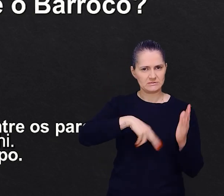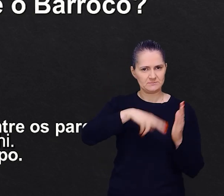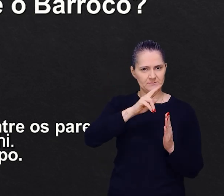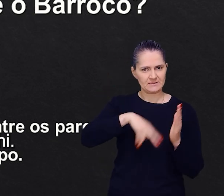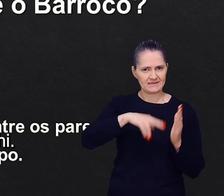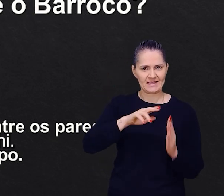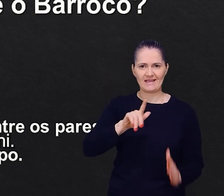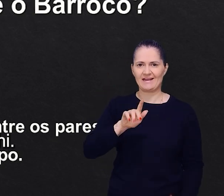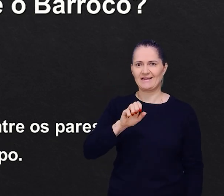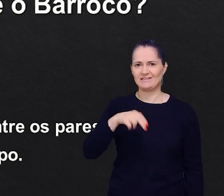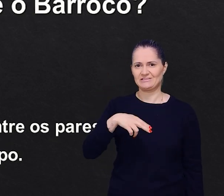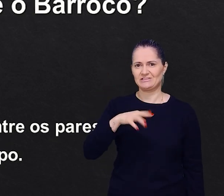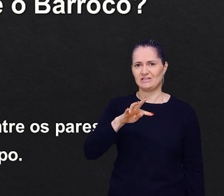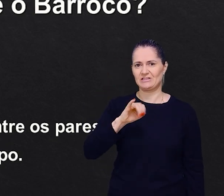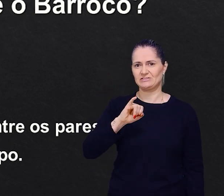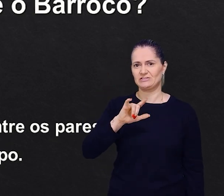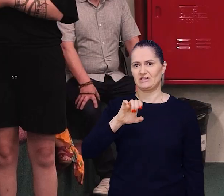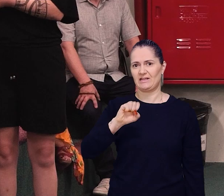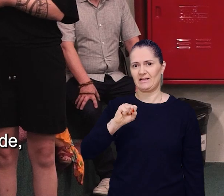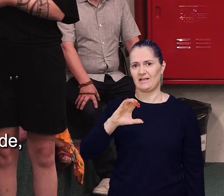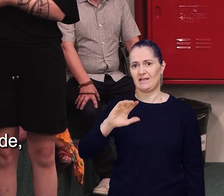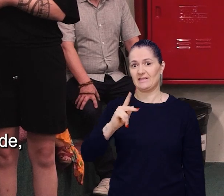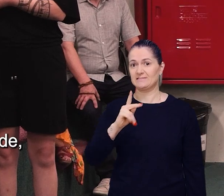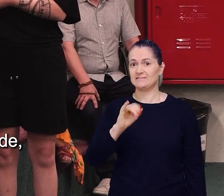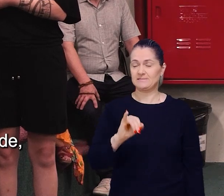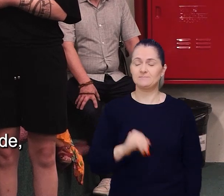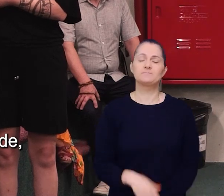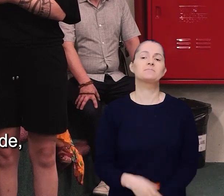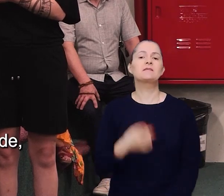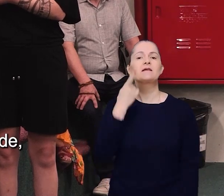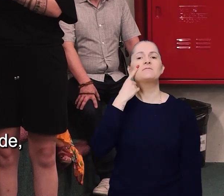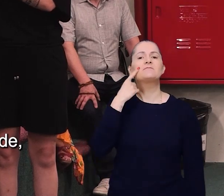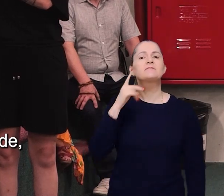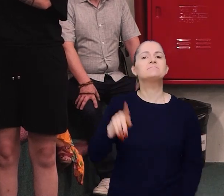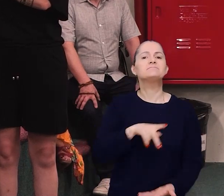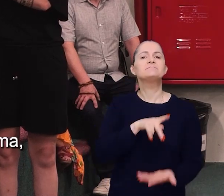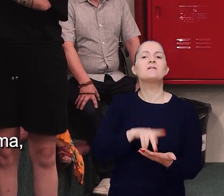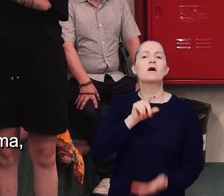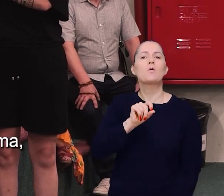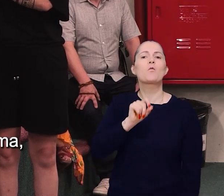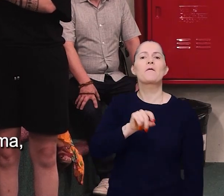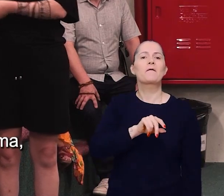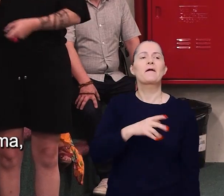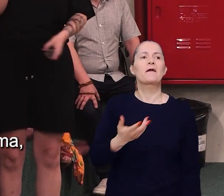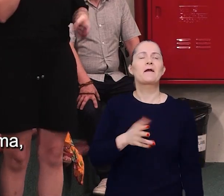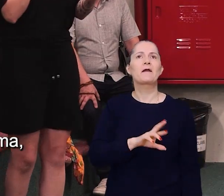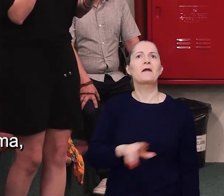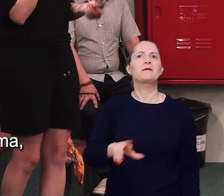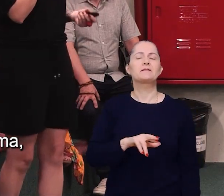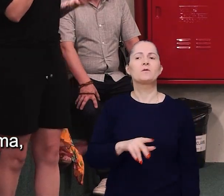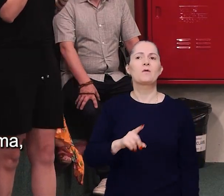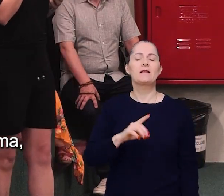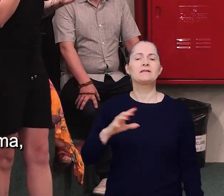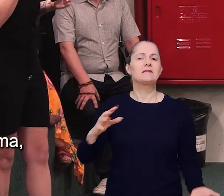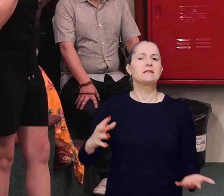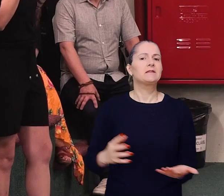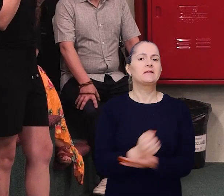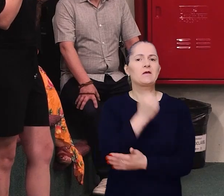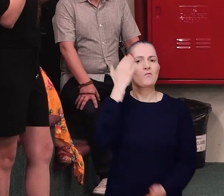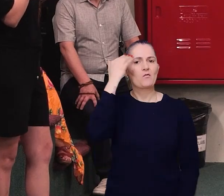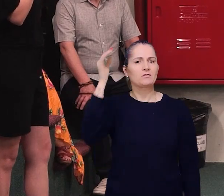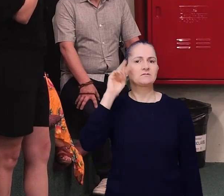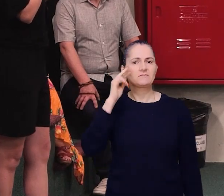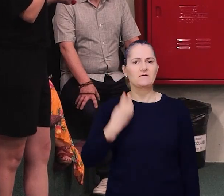pintora Gentileschi. E aí a gente vai vendo que, na verdade, não é que elas não conquistaram fama